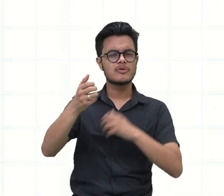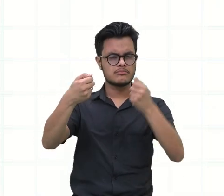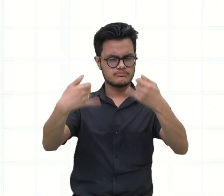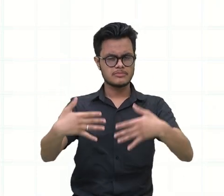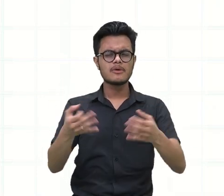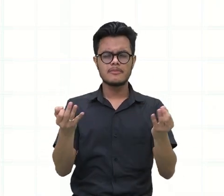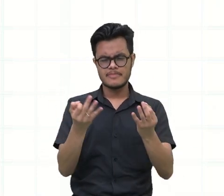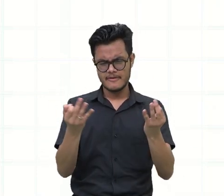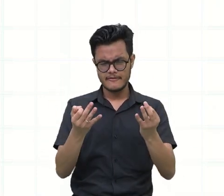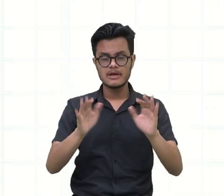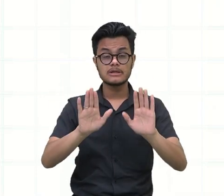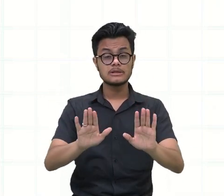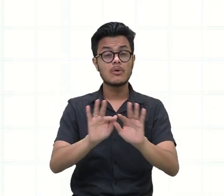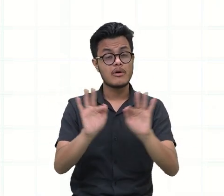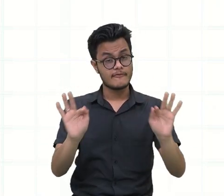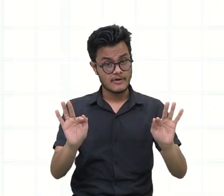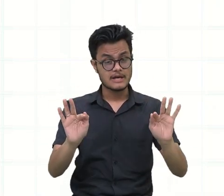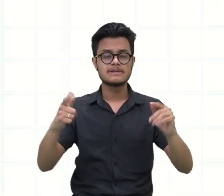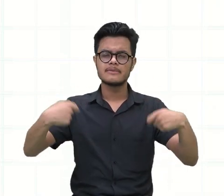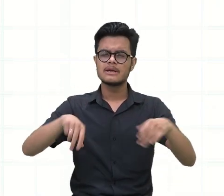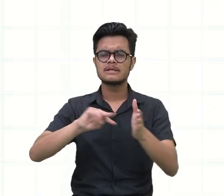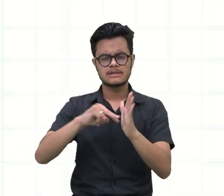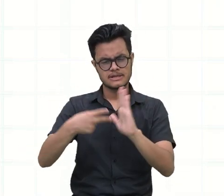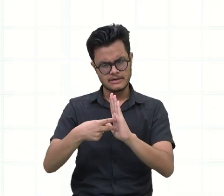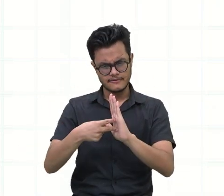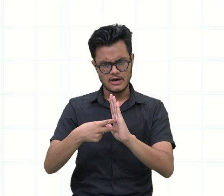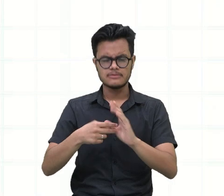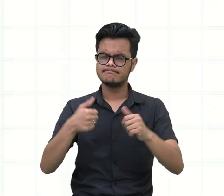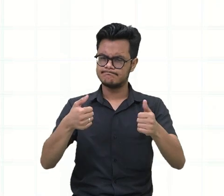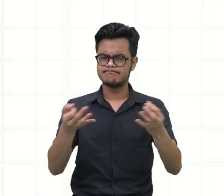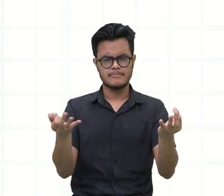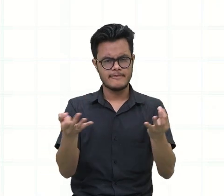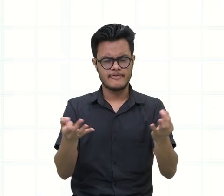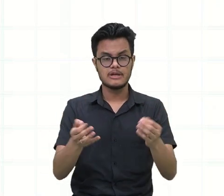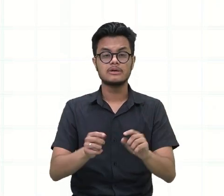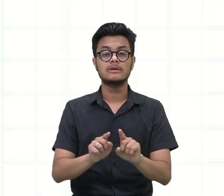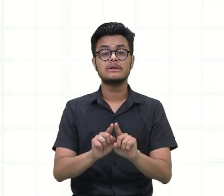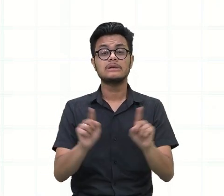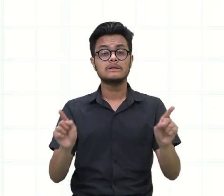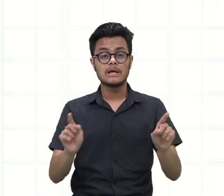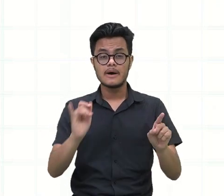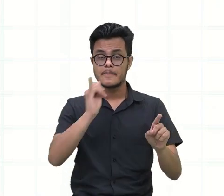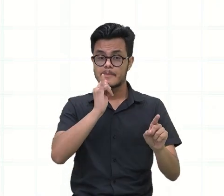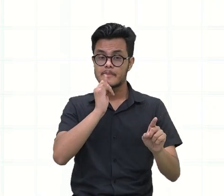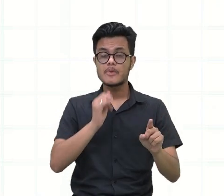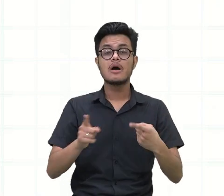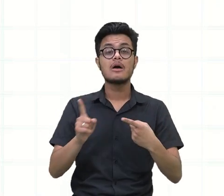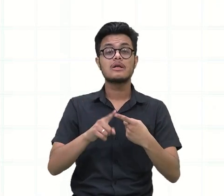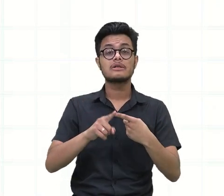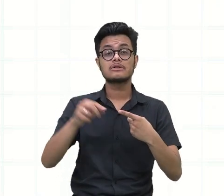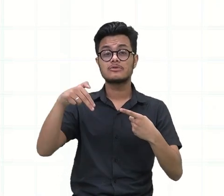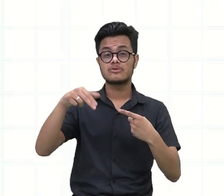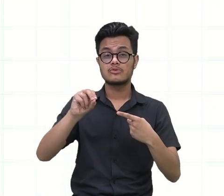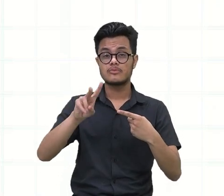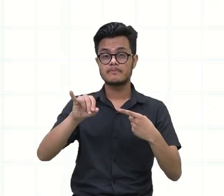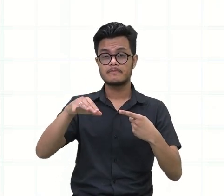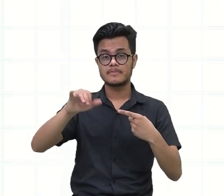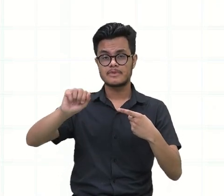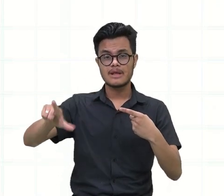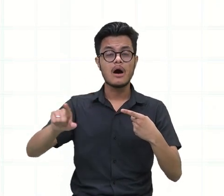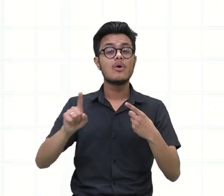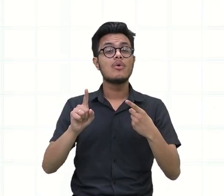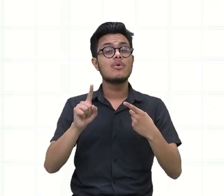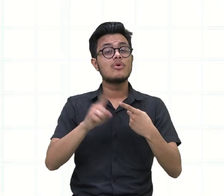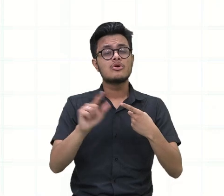né? Então, a frase ela tem que ter sentido, né? E aí nós temos a frase nominal, que é quando não tem o verbo, e